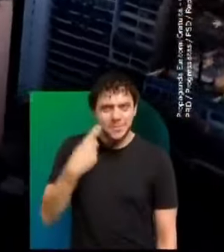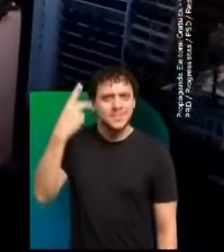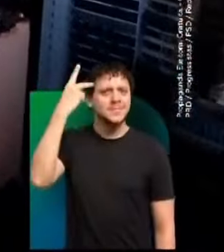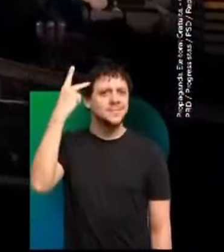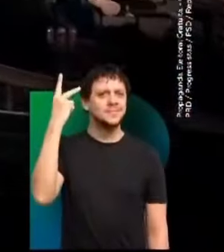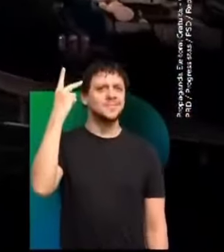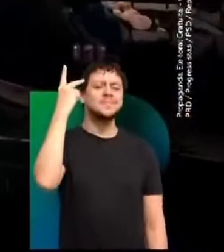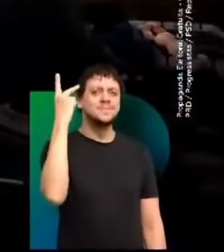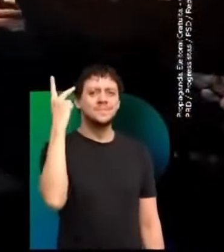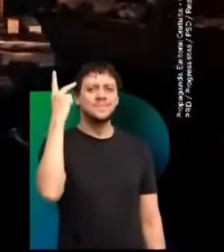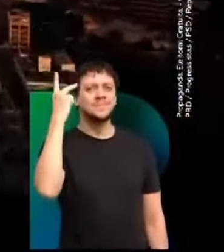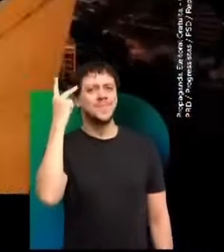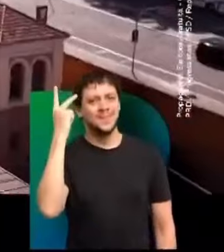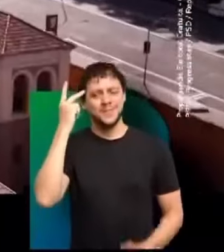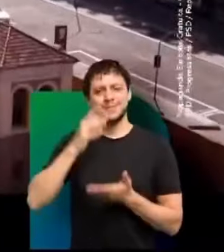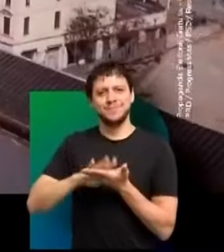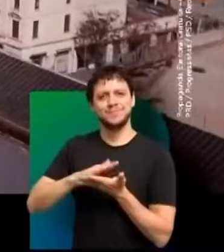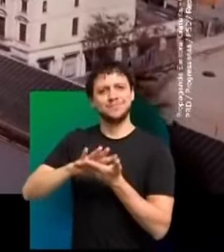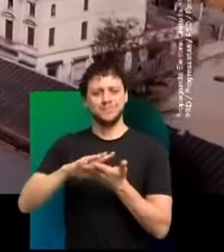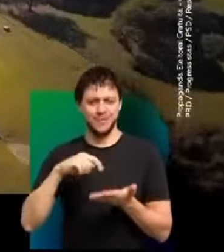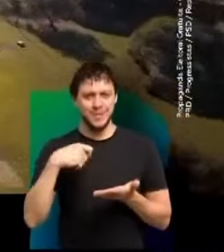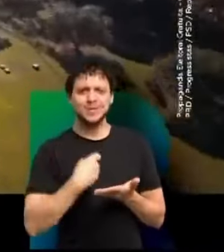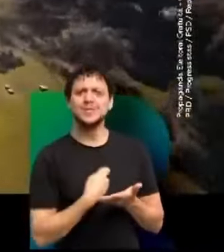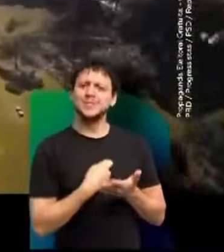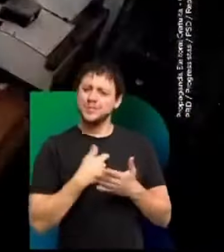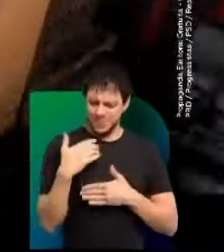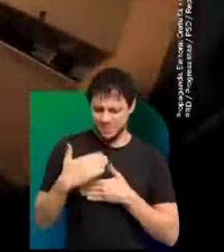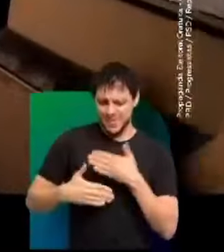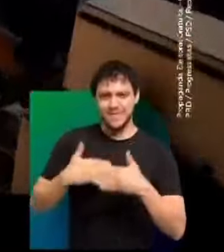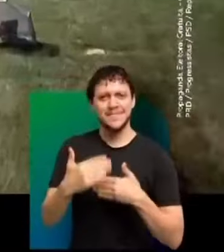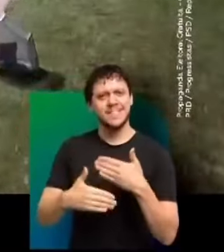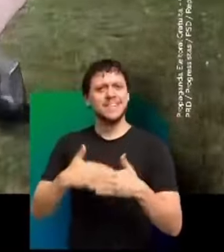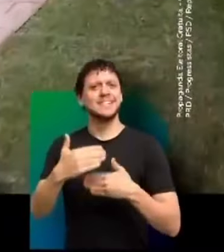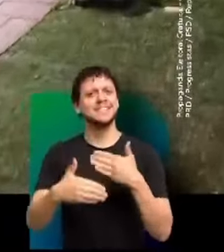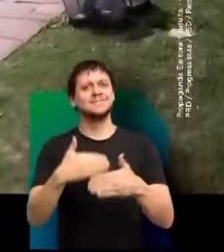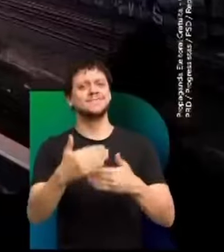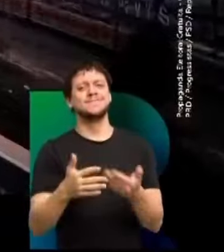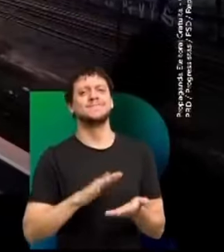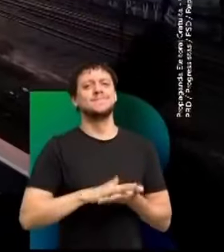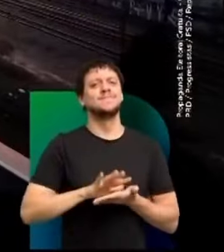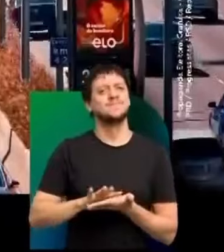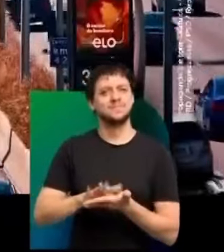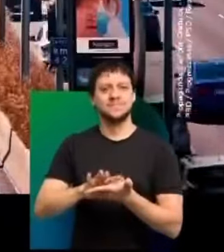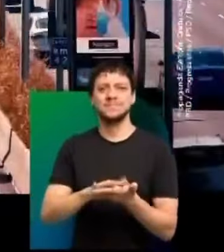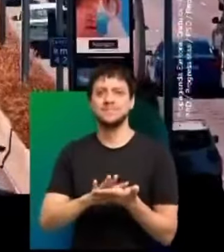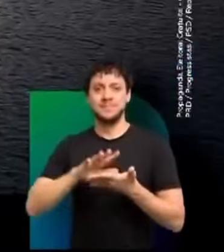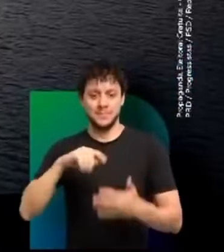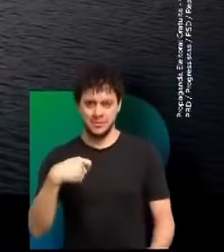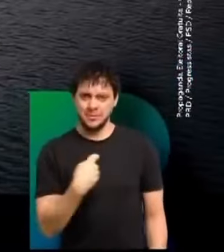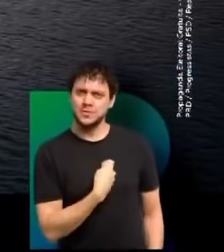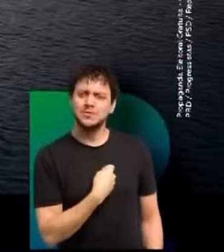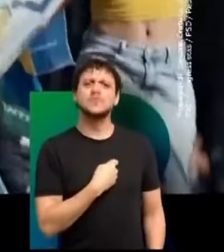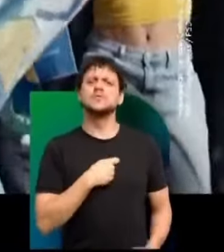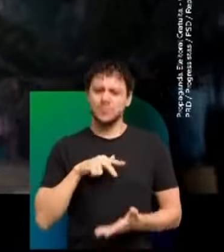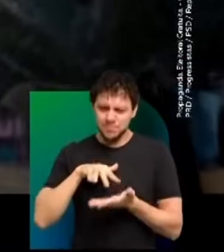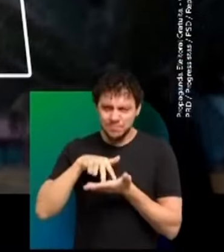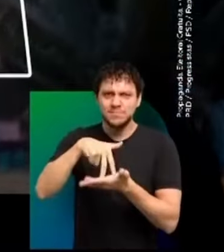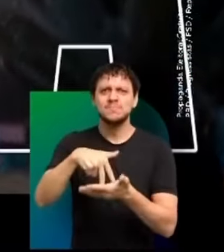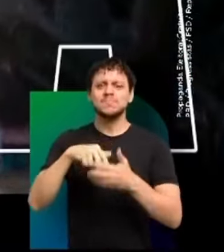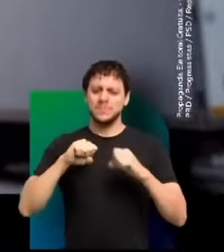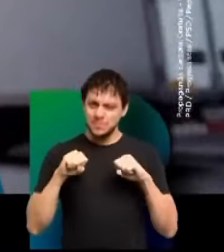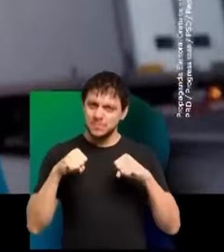Eu sou São Paulo, eu sou pra frente.